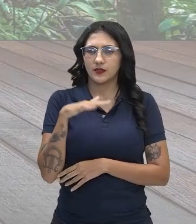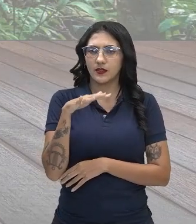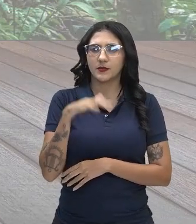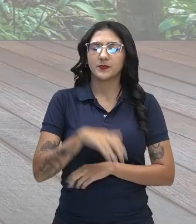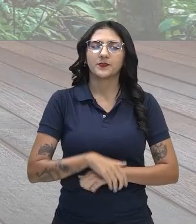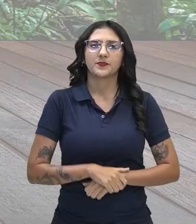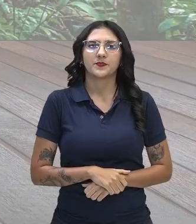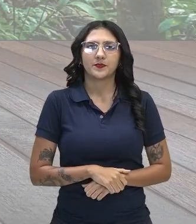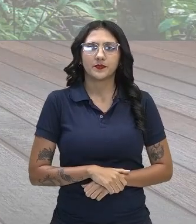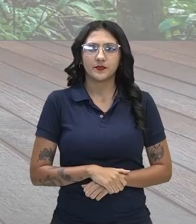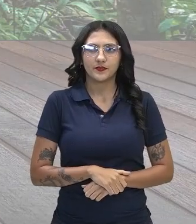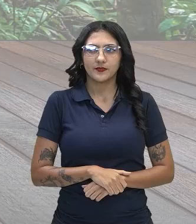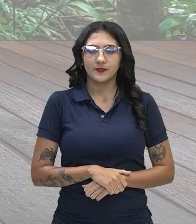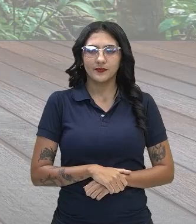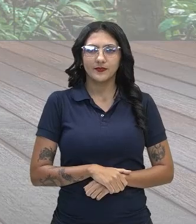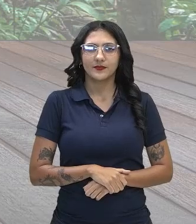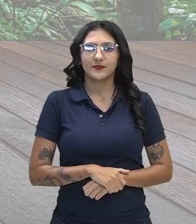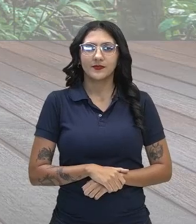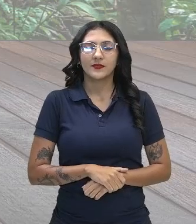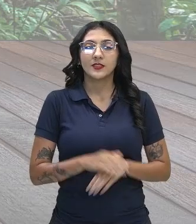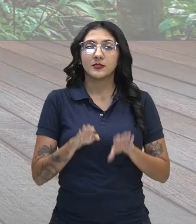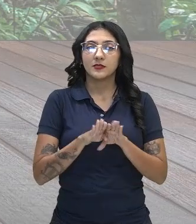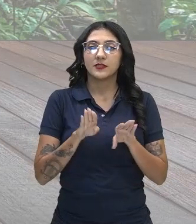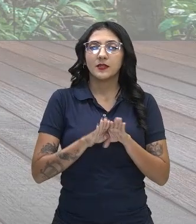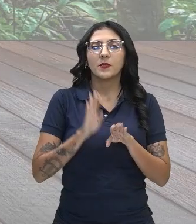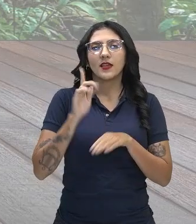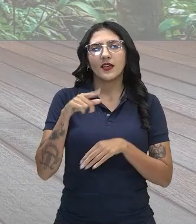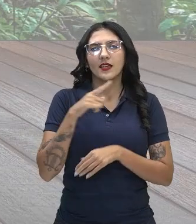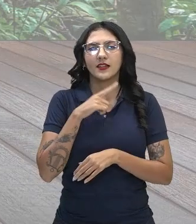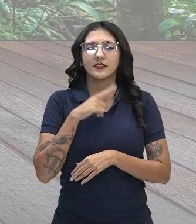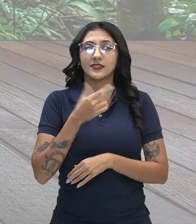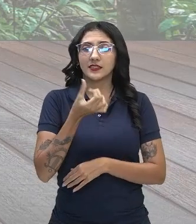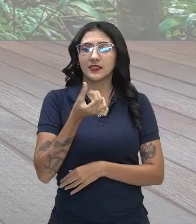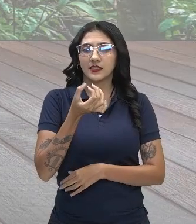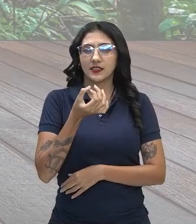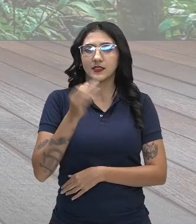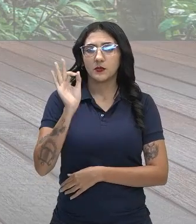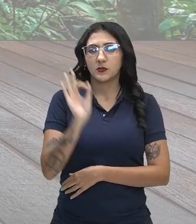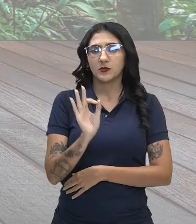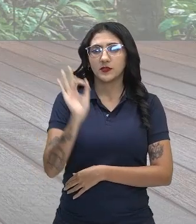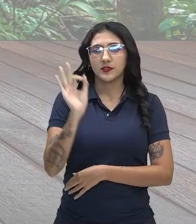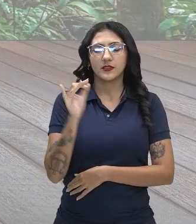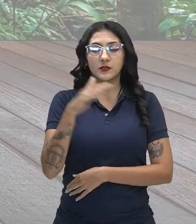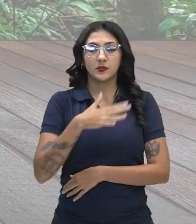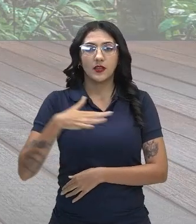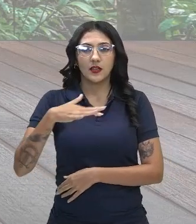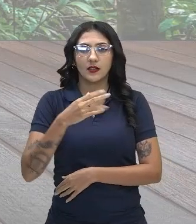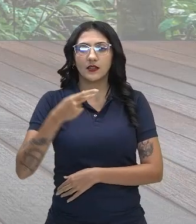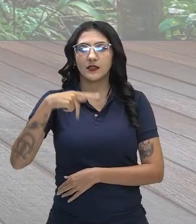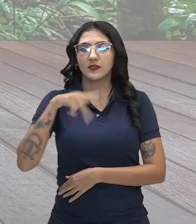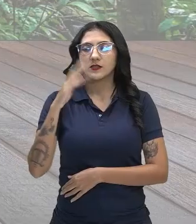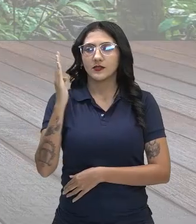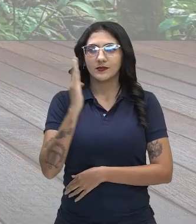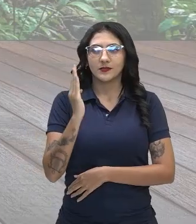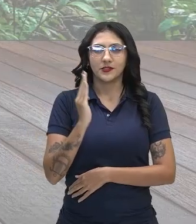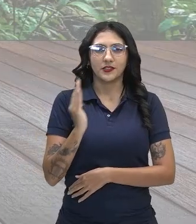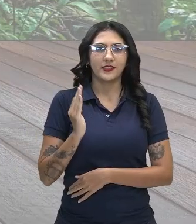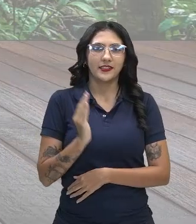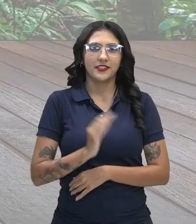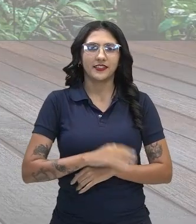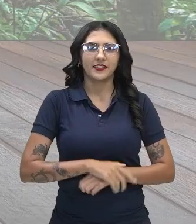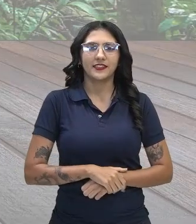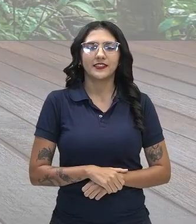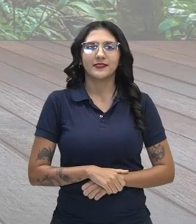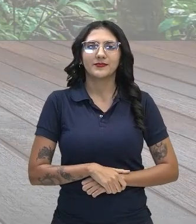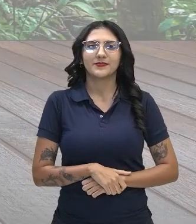E acaba aí ocupando cerca de 60% do território brasileiro. Então, vocês podem imaginar que